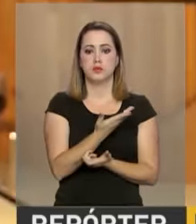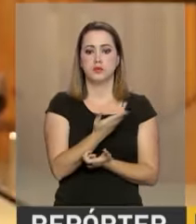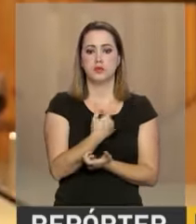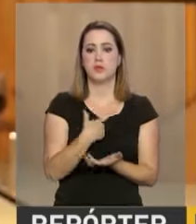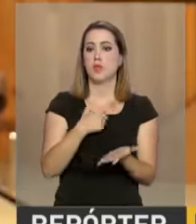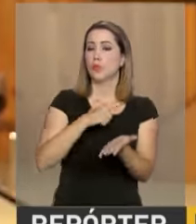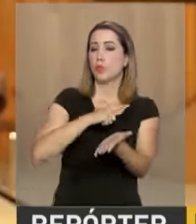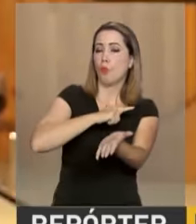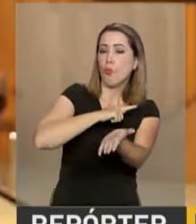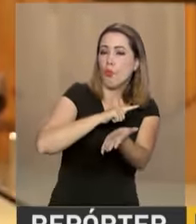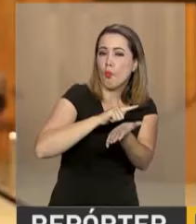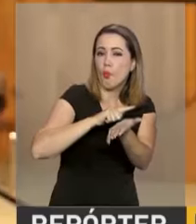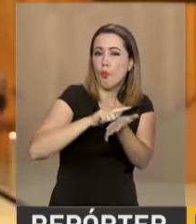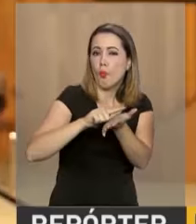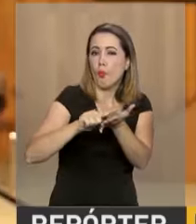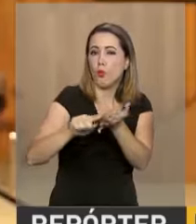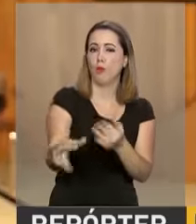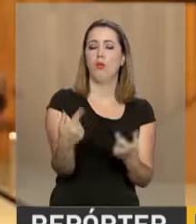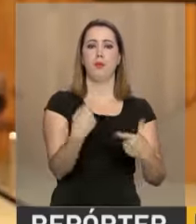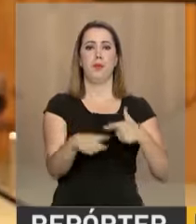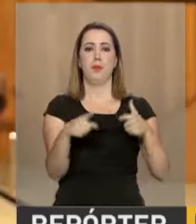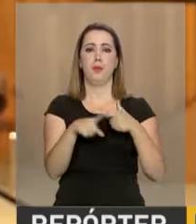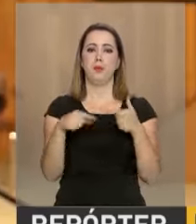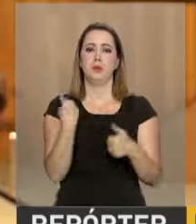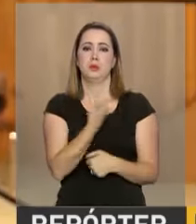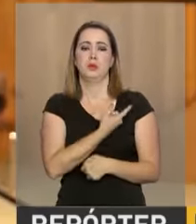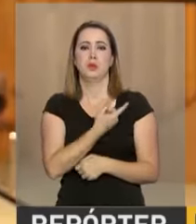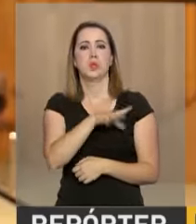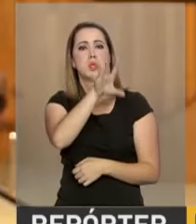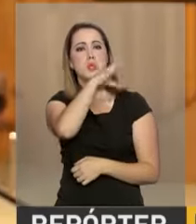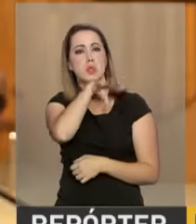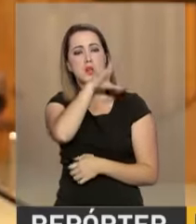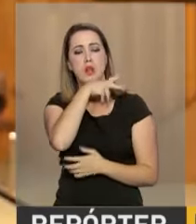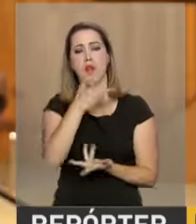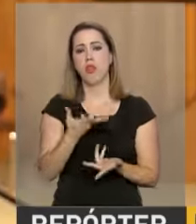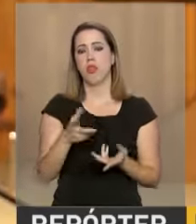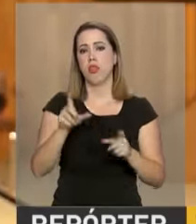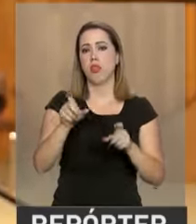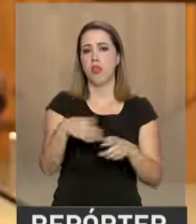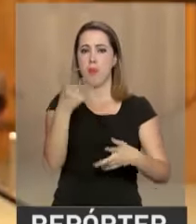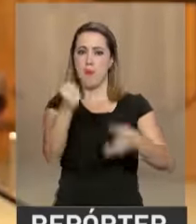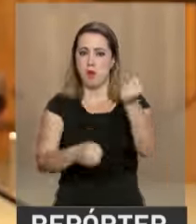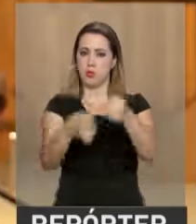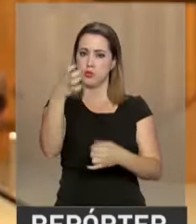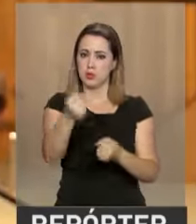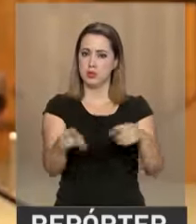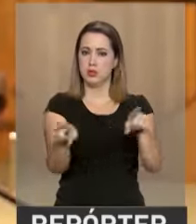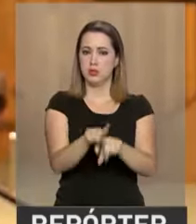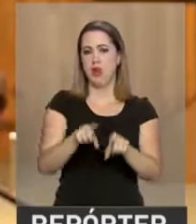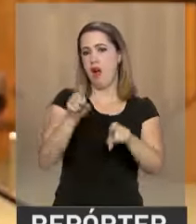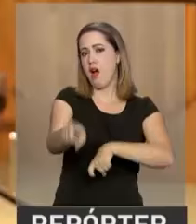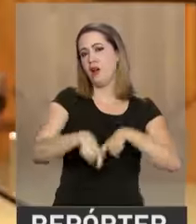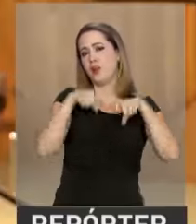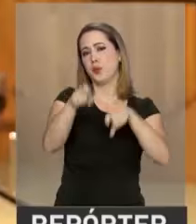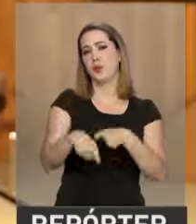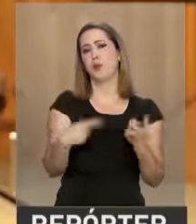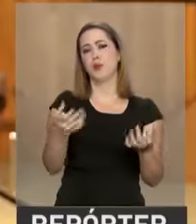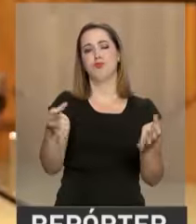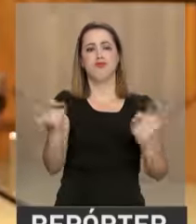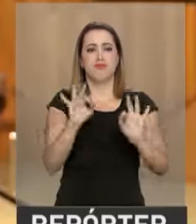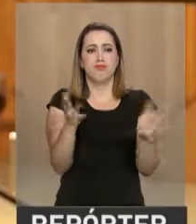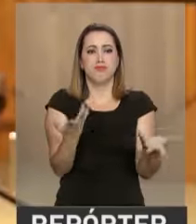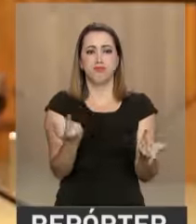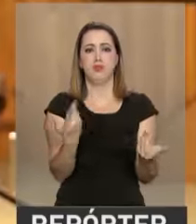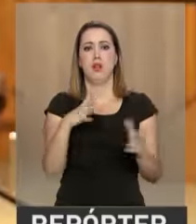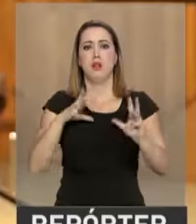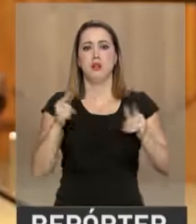arrasado terrivelmente com a nossa criação de gado leiteiro e com a agricultura ninguém nem fala, mas todas as